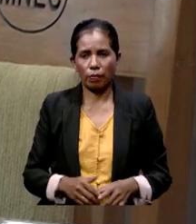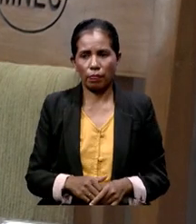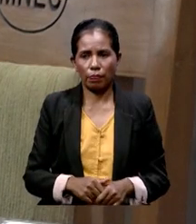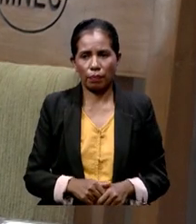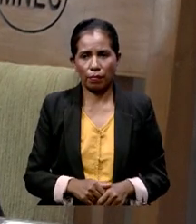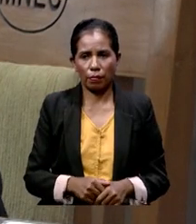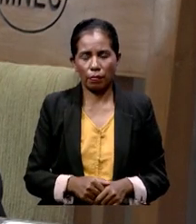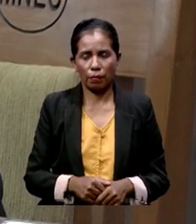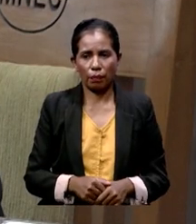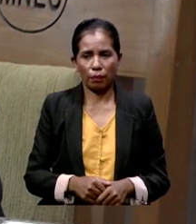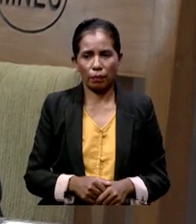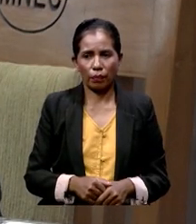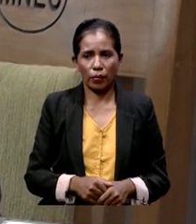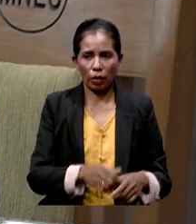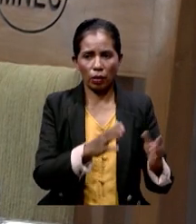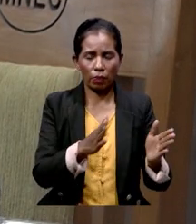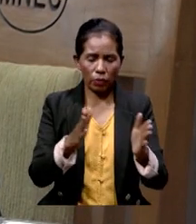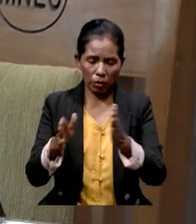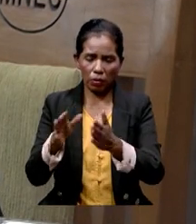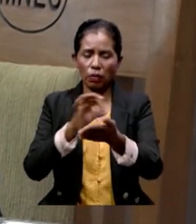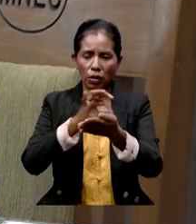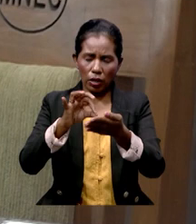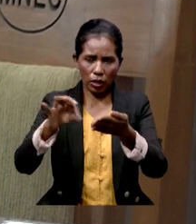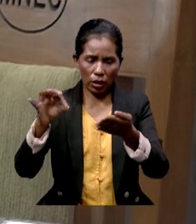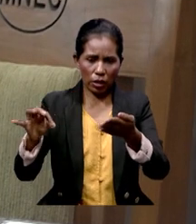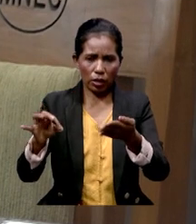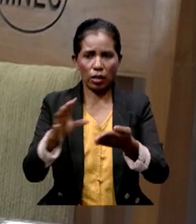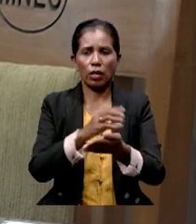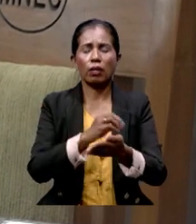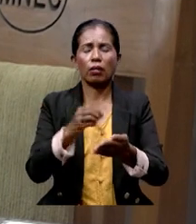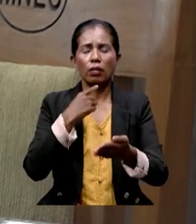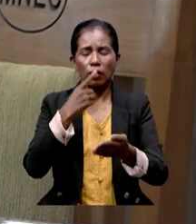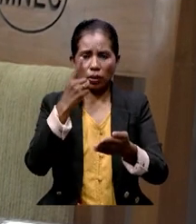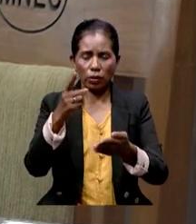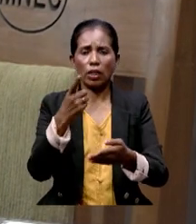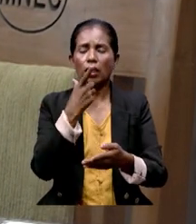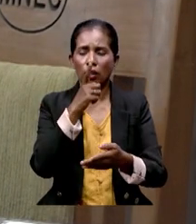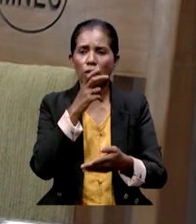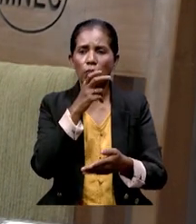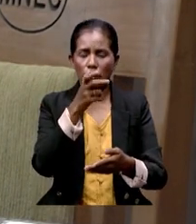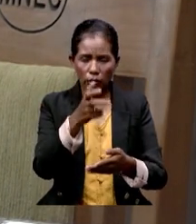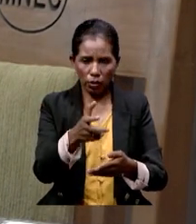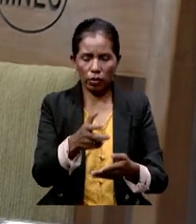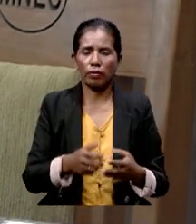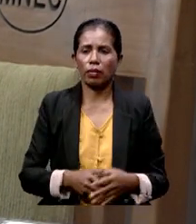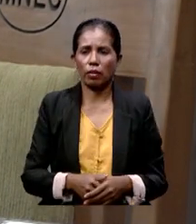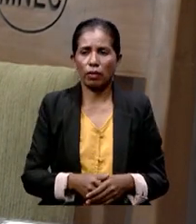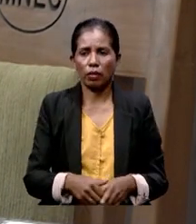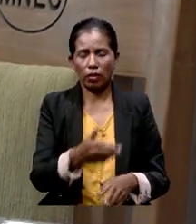Porque me pediram processo de escrita de poesia em língua portuguesa, é o que estou a dizer,